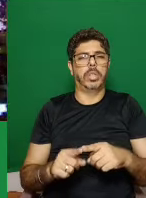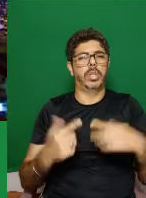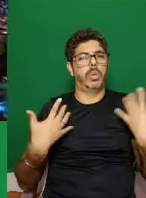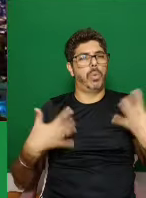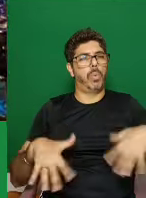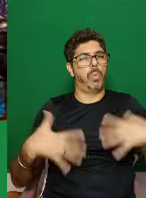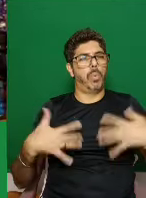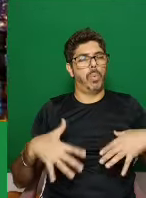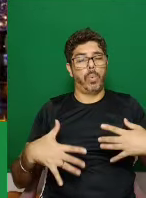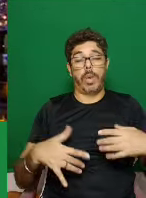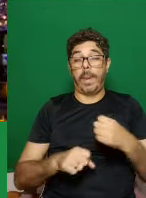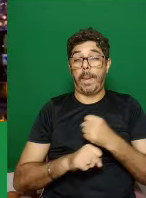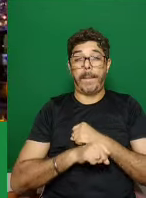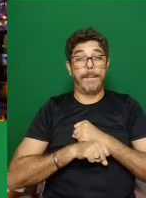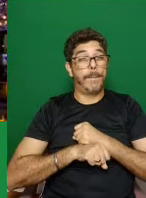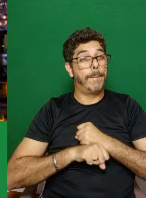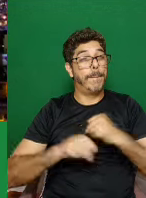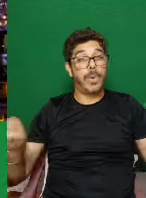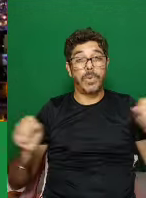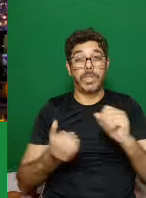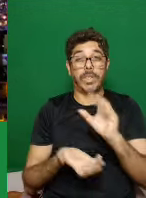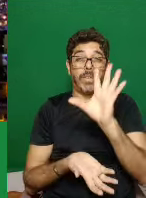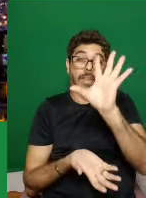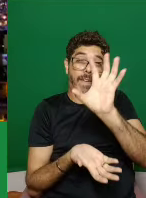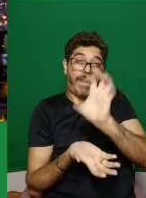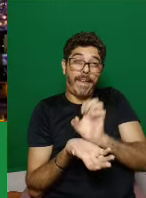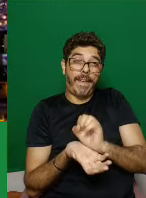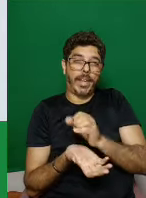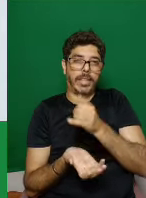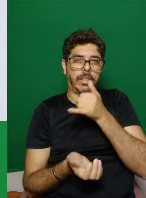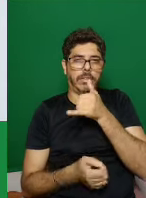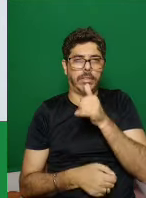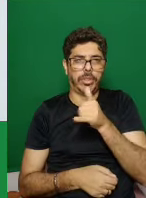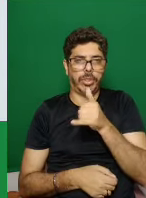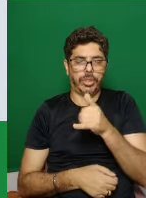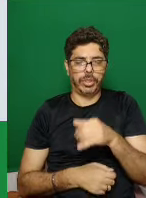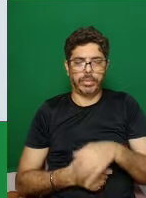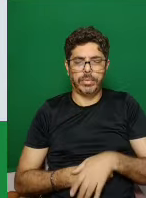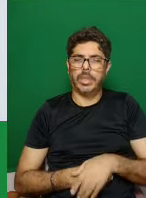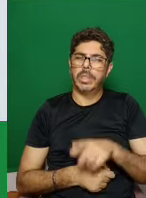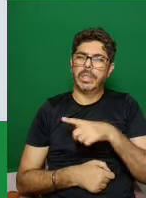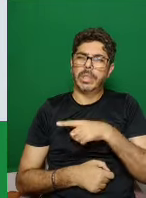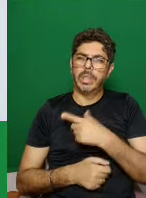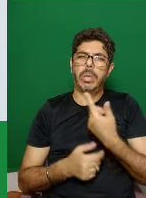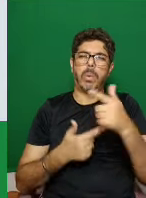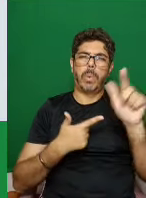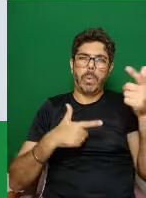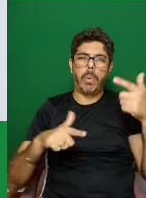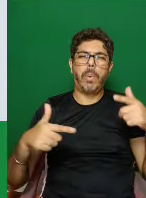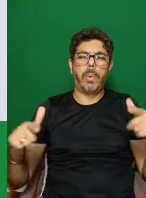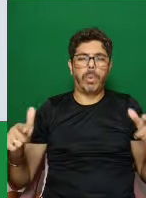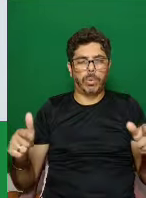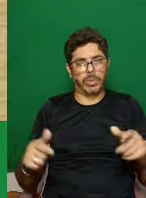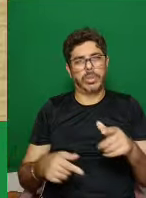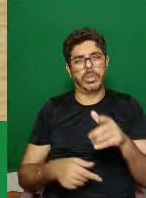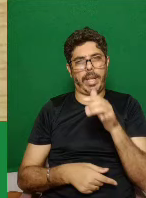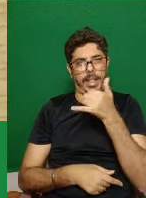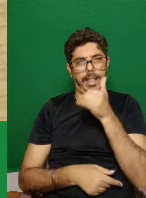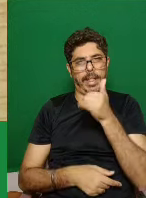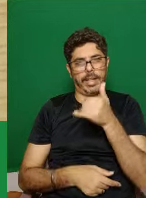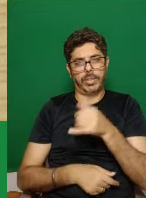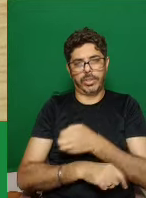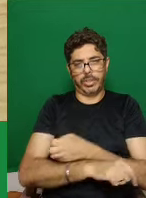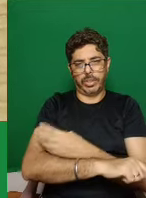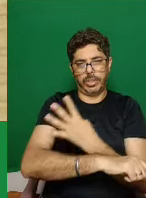que inviabiliza os meios para se coletar a energia dos relâmpagos. Há ainda muitas outras aplicações úteis da eletrostática. Aqui eu